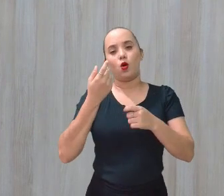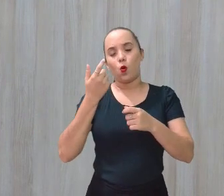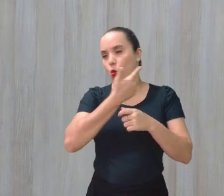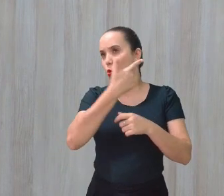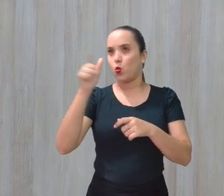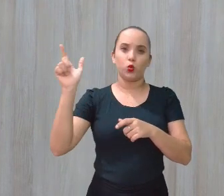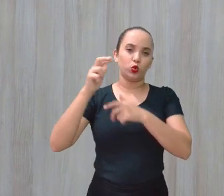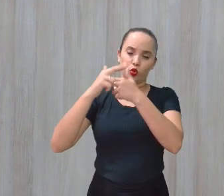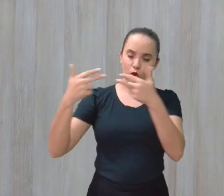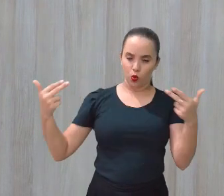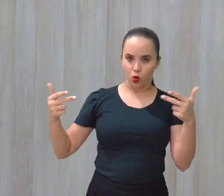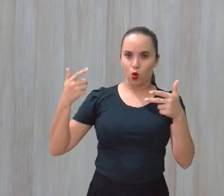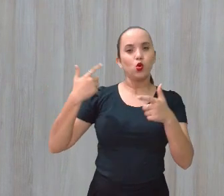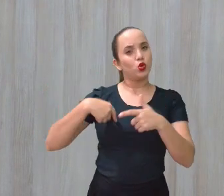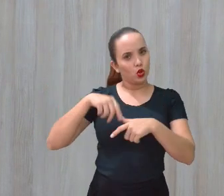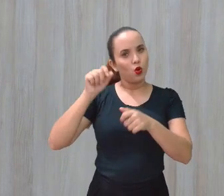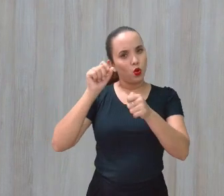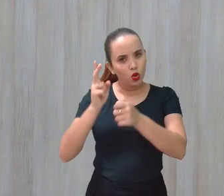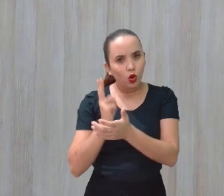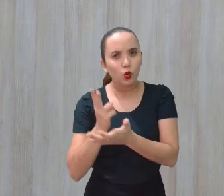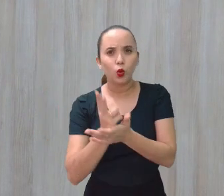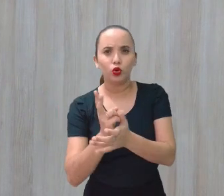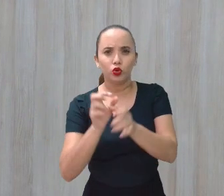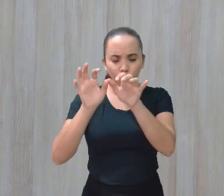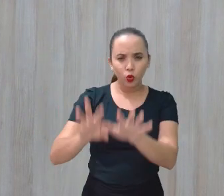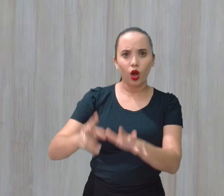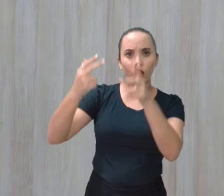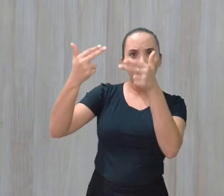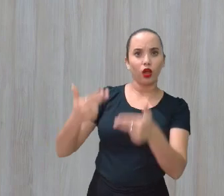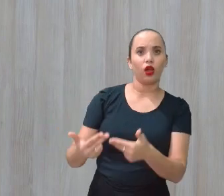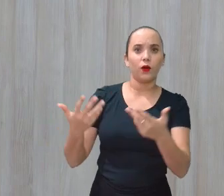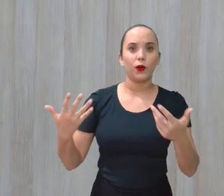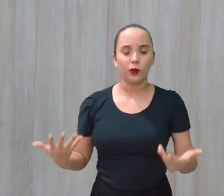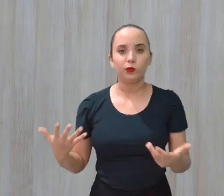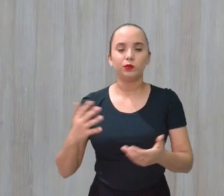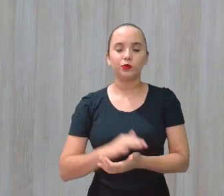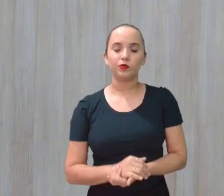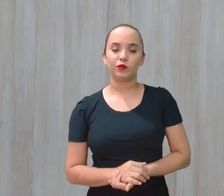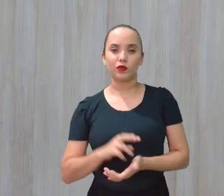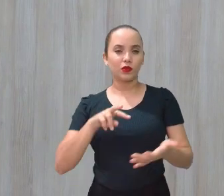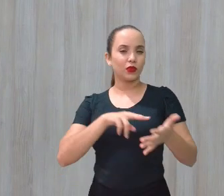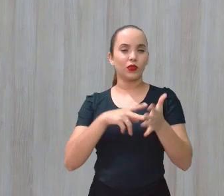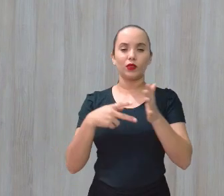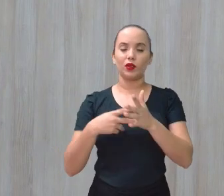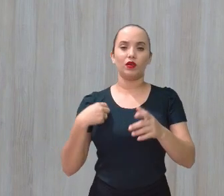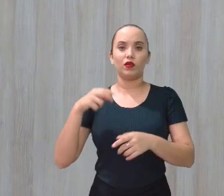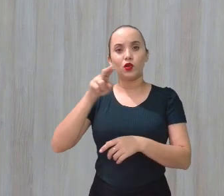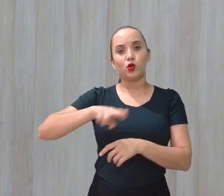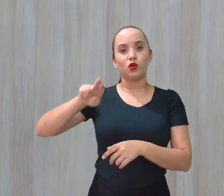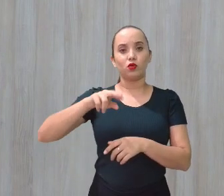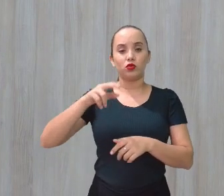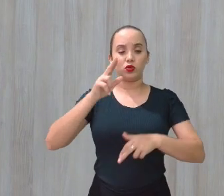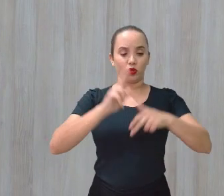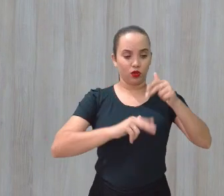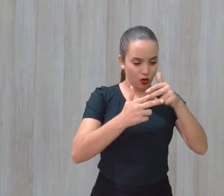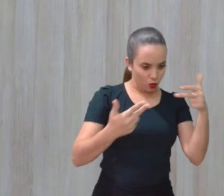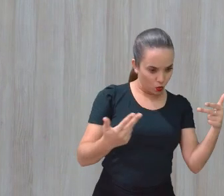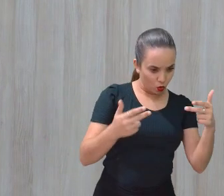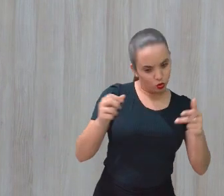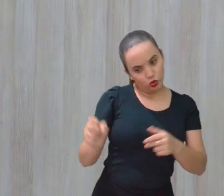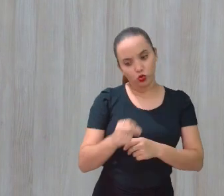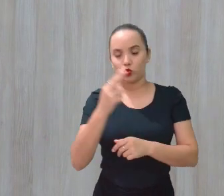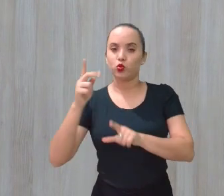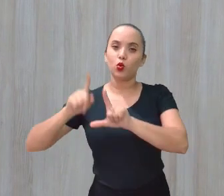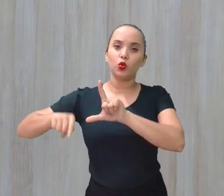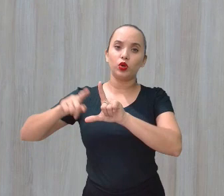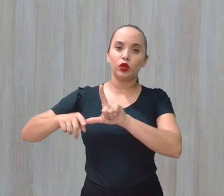mesma forma. Ou seja, eu estou querendo mostrar nessas aulas que usar a letra ou usar figuras, símbolos, não interfere nas